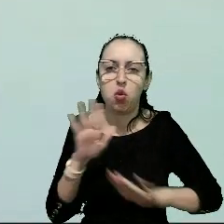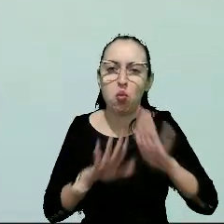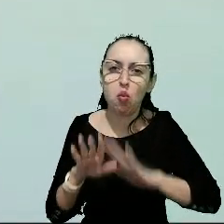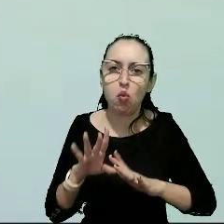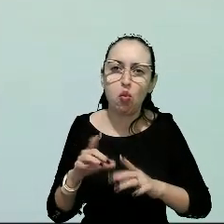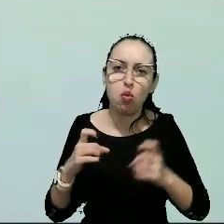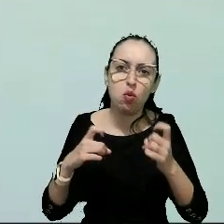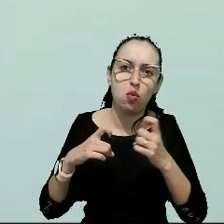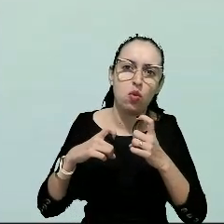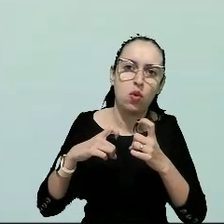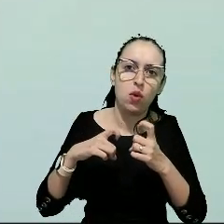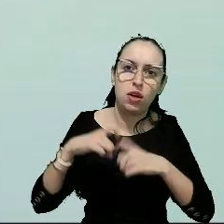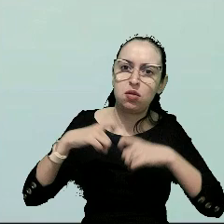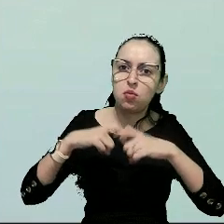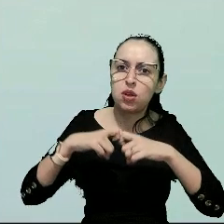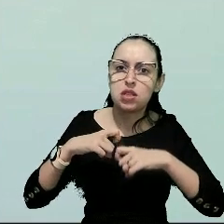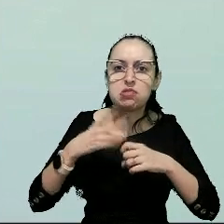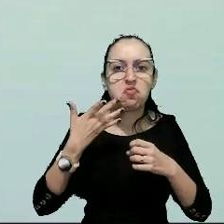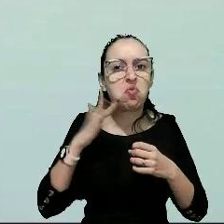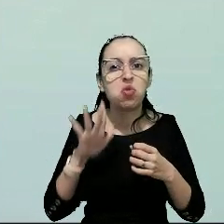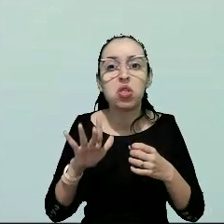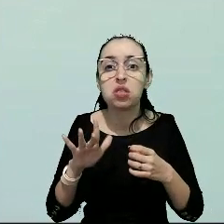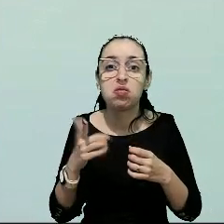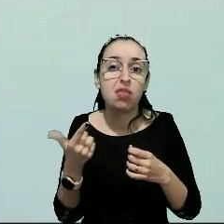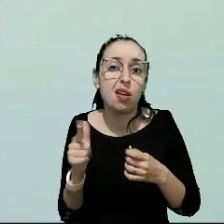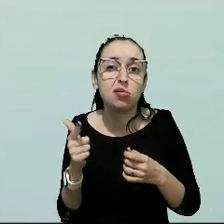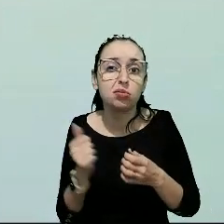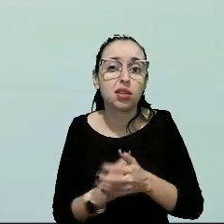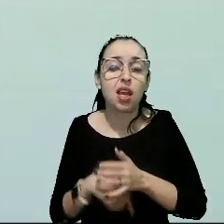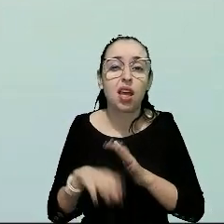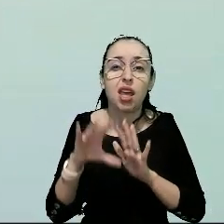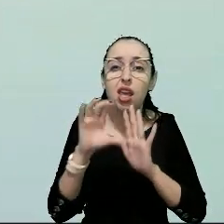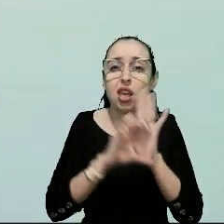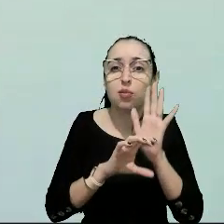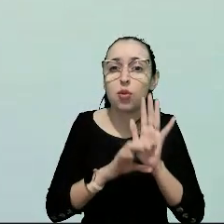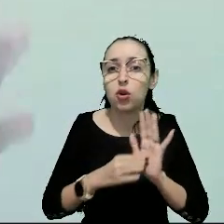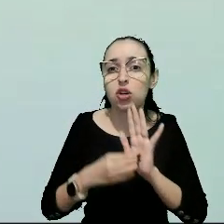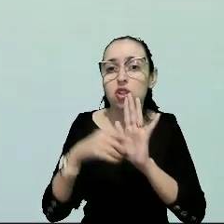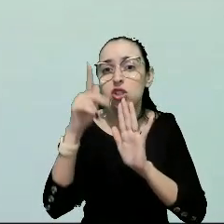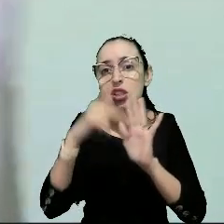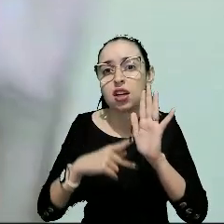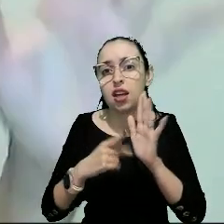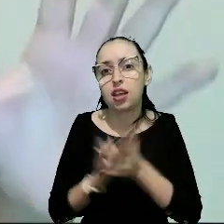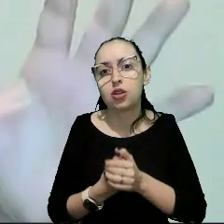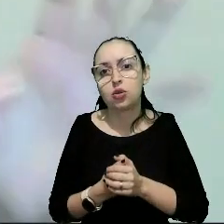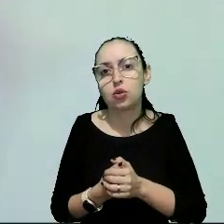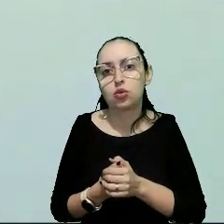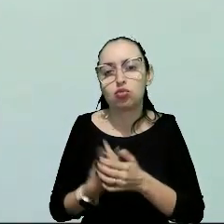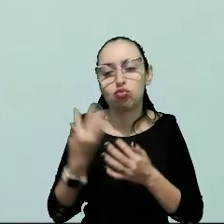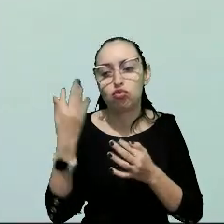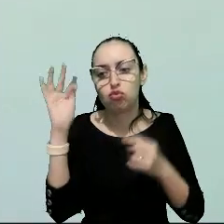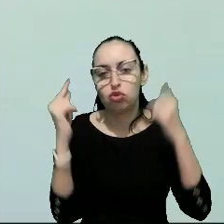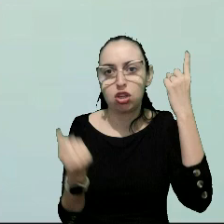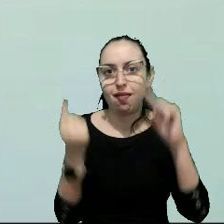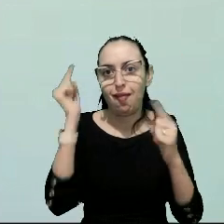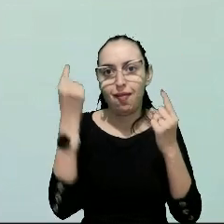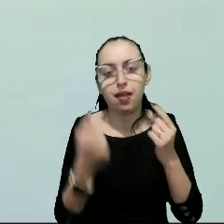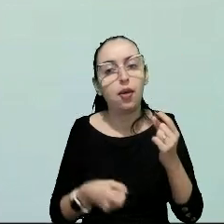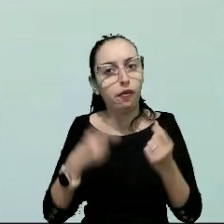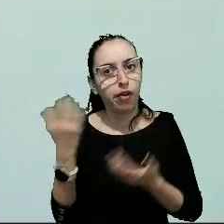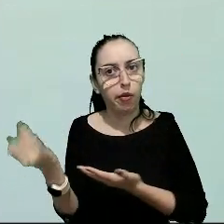assexuados, não fazem aconselhamento, não tem campanha. Todas as campanhas de carnaval é para